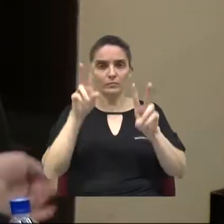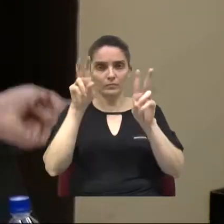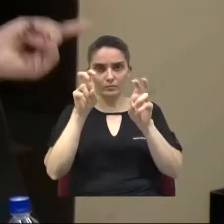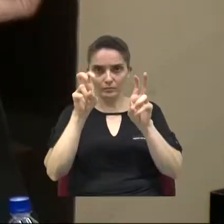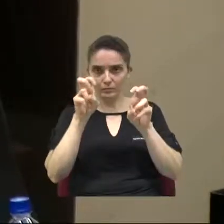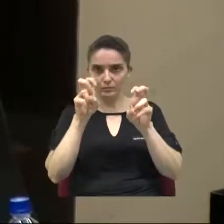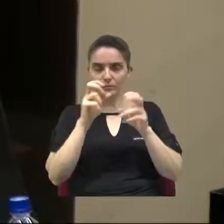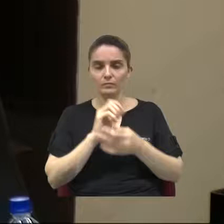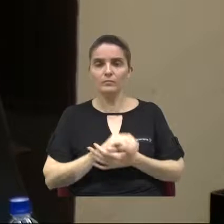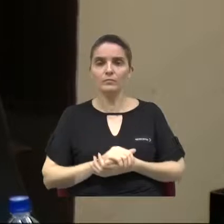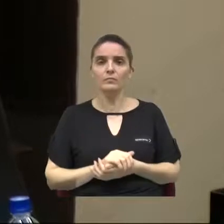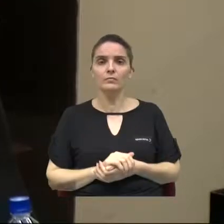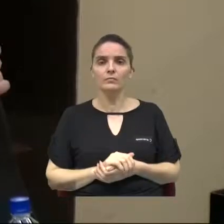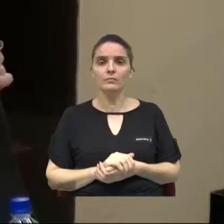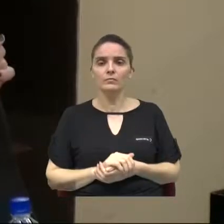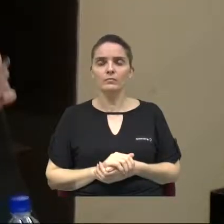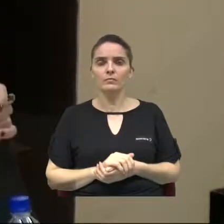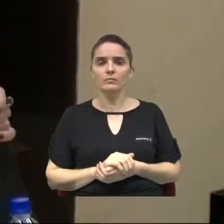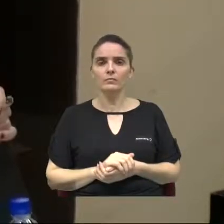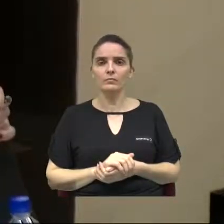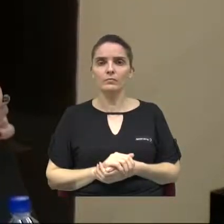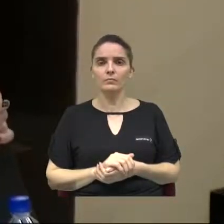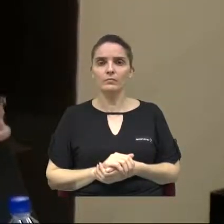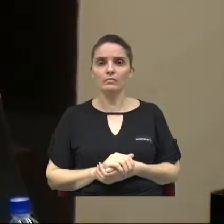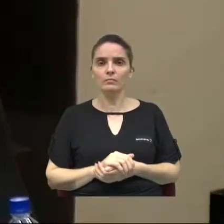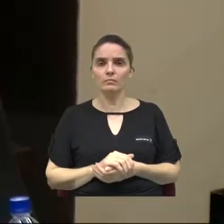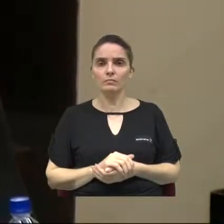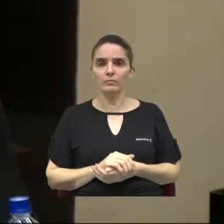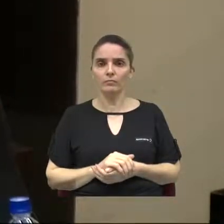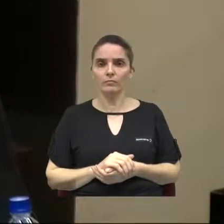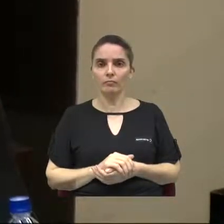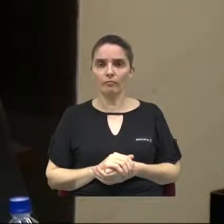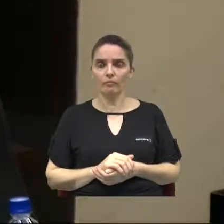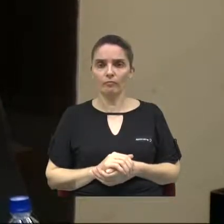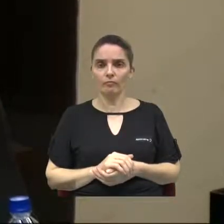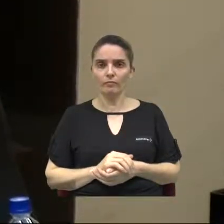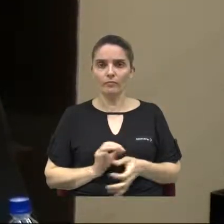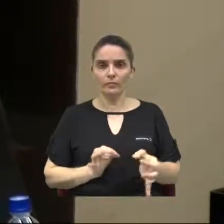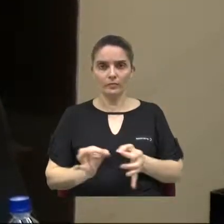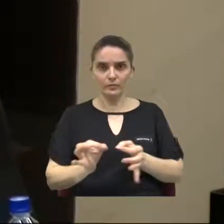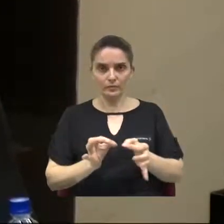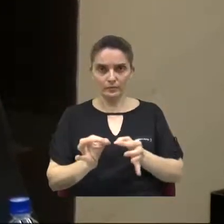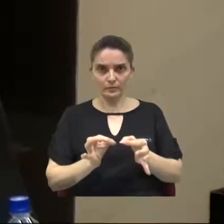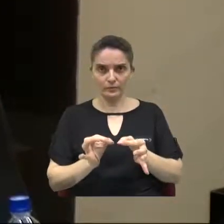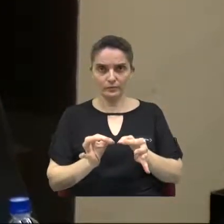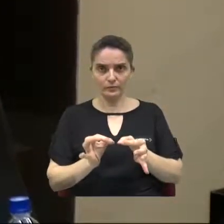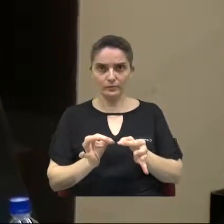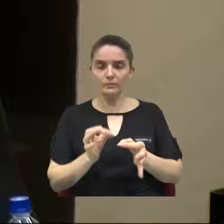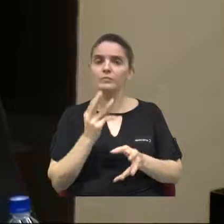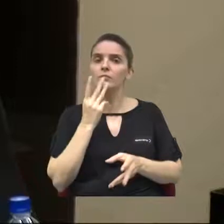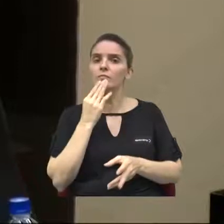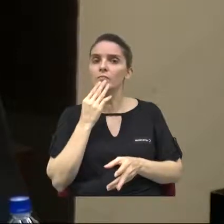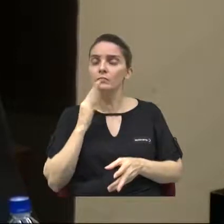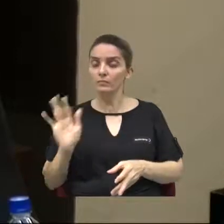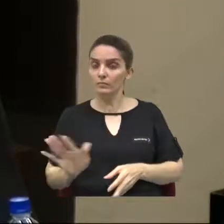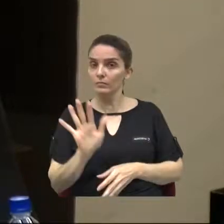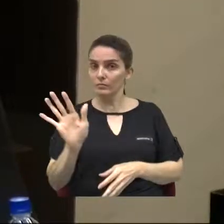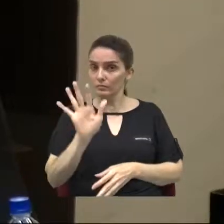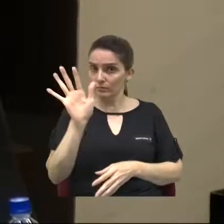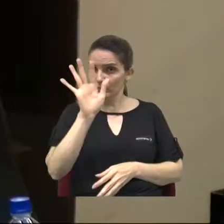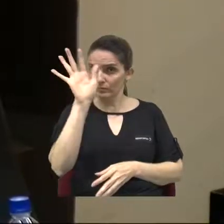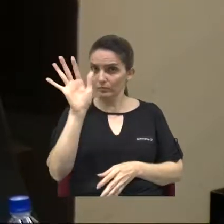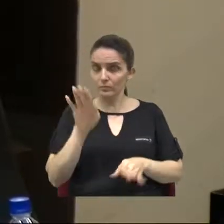eu falei para ele que é caro, né, o projeto do vereador Vaguinho, e dei até a sugestão